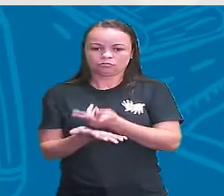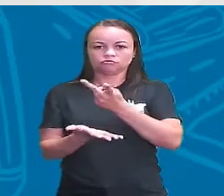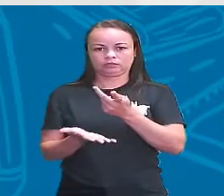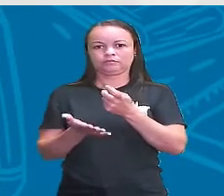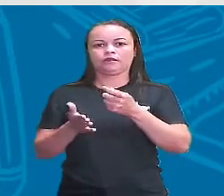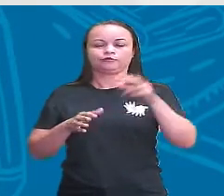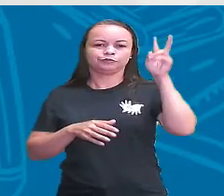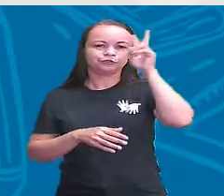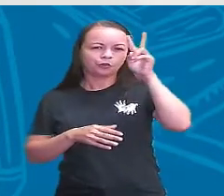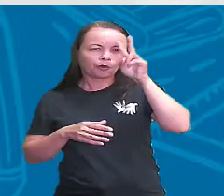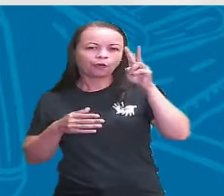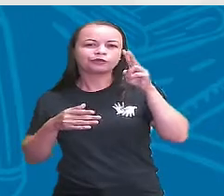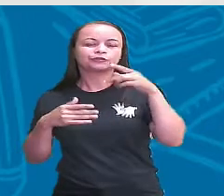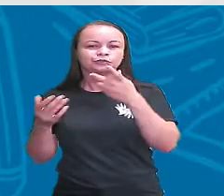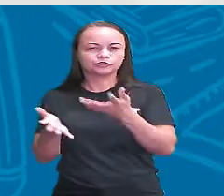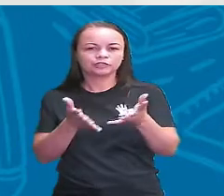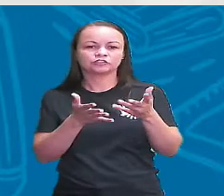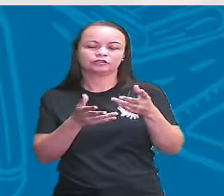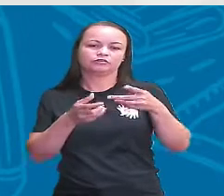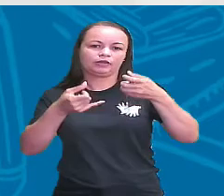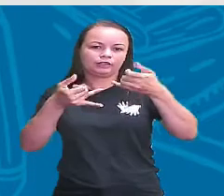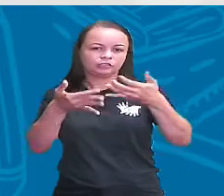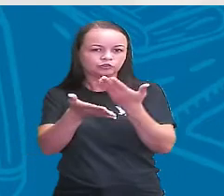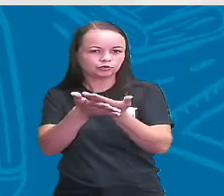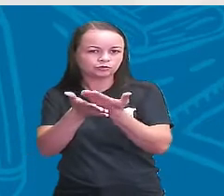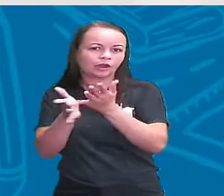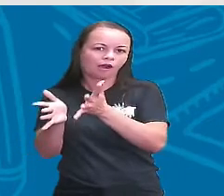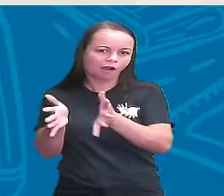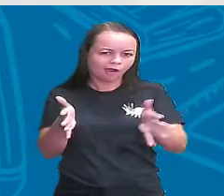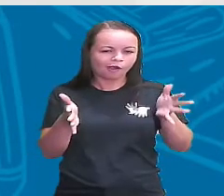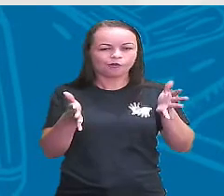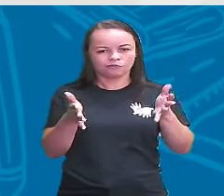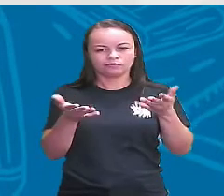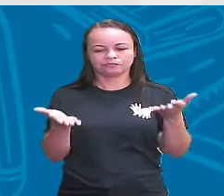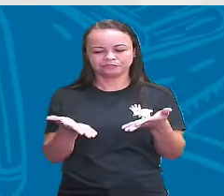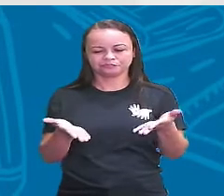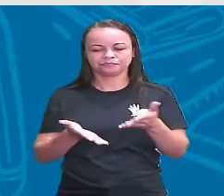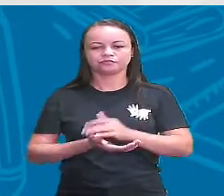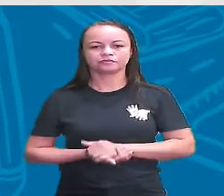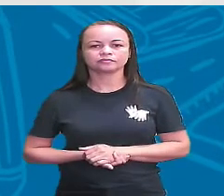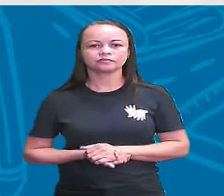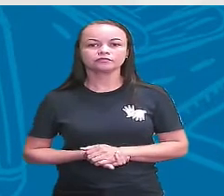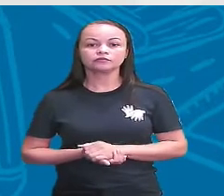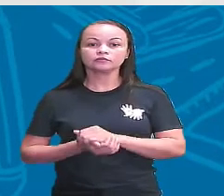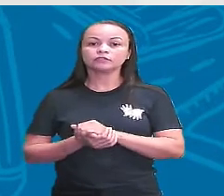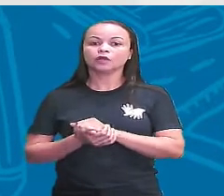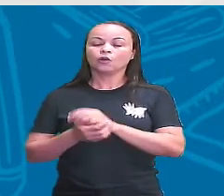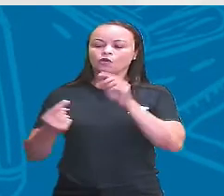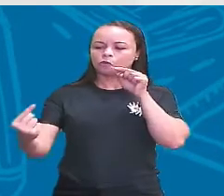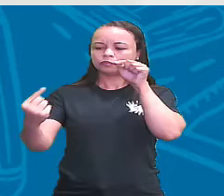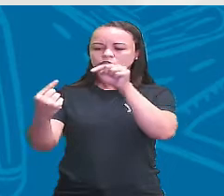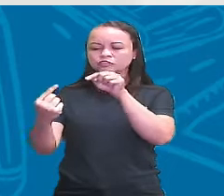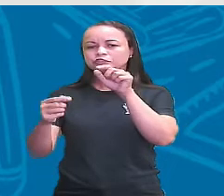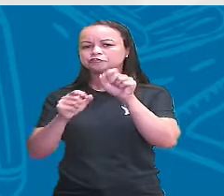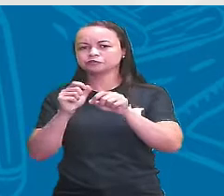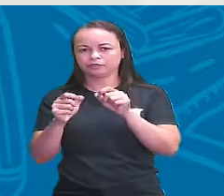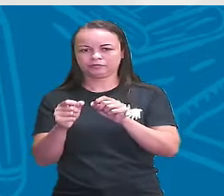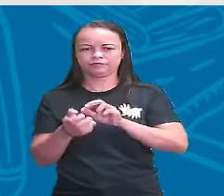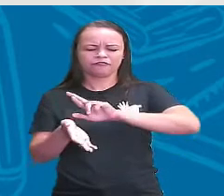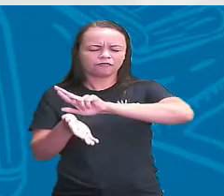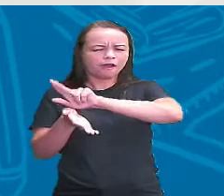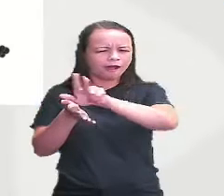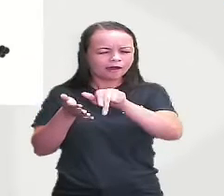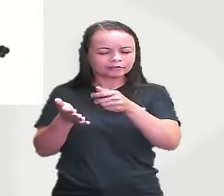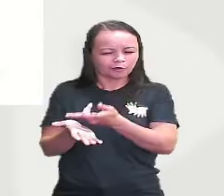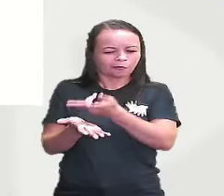históricos que a gente vai falar na nossa aula de hoje, tá bom? O objetivo é o seguinte: diversos acontecimentos na